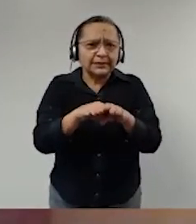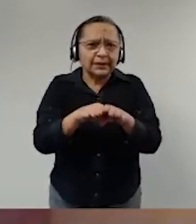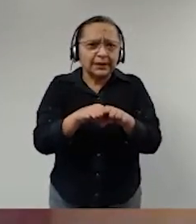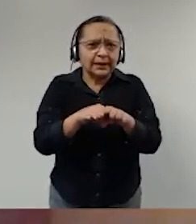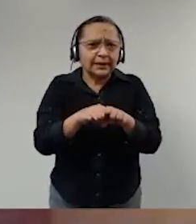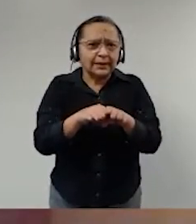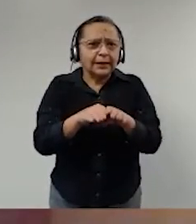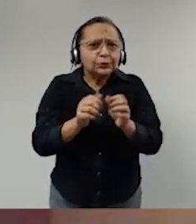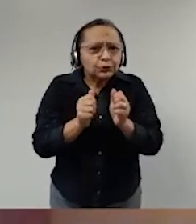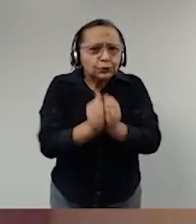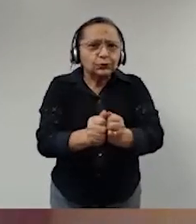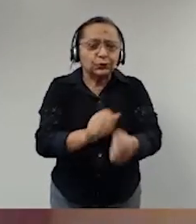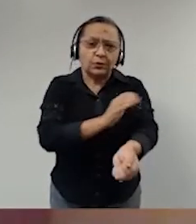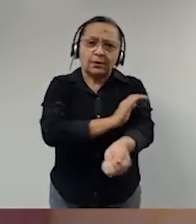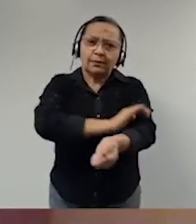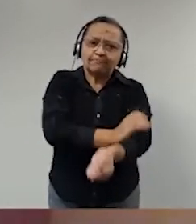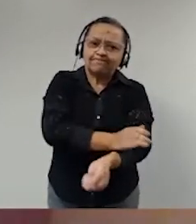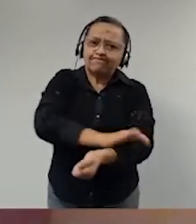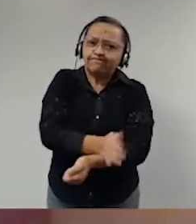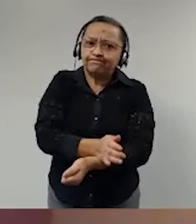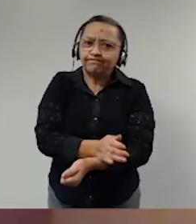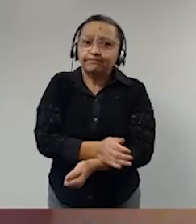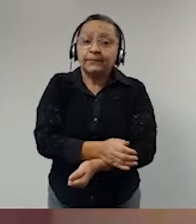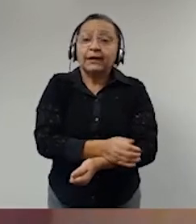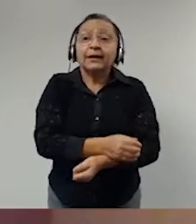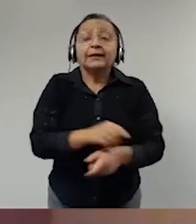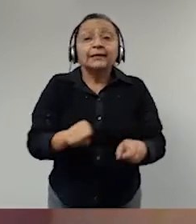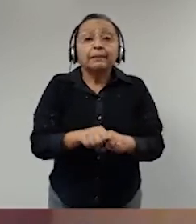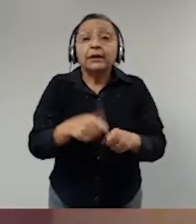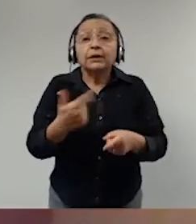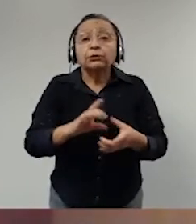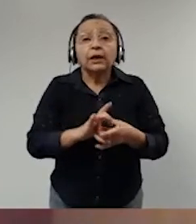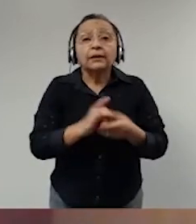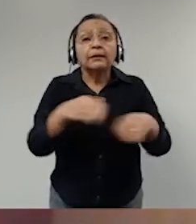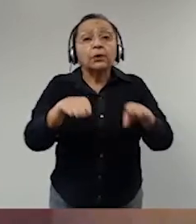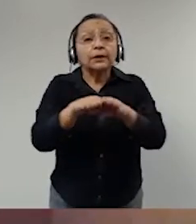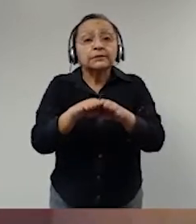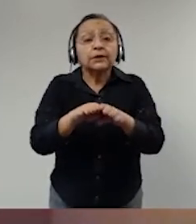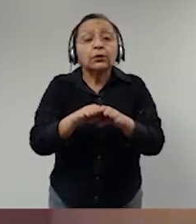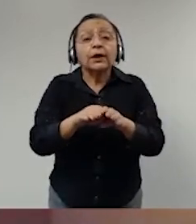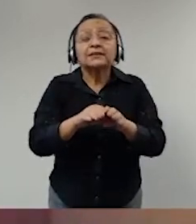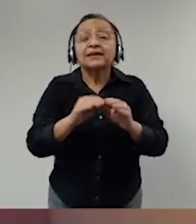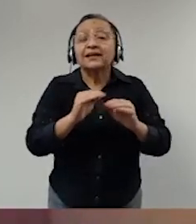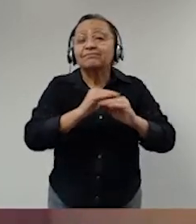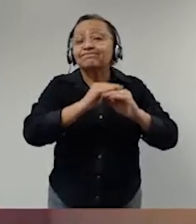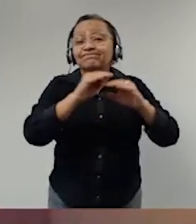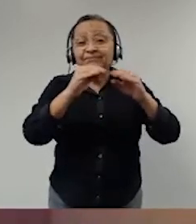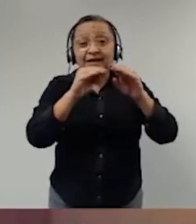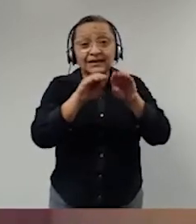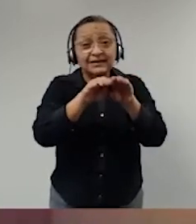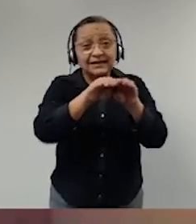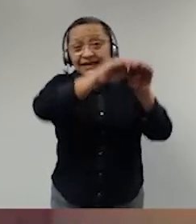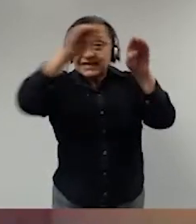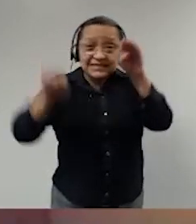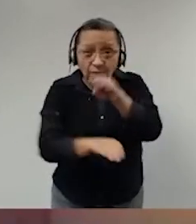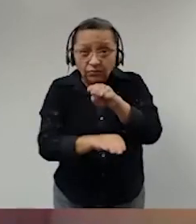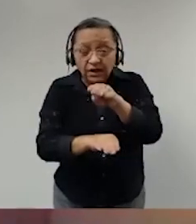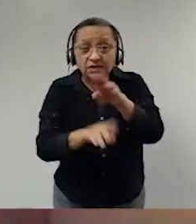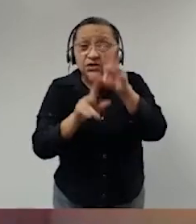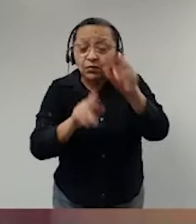uma profunda desigualdade como existe no Brasil. Racismo e desigualdade